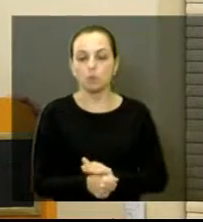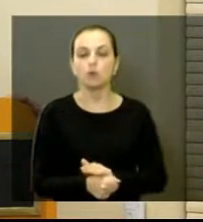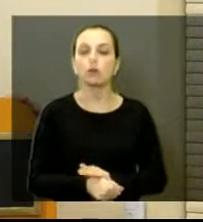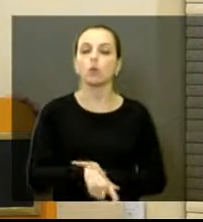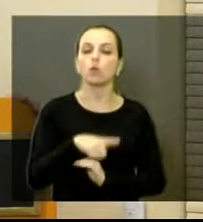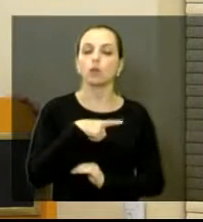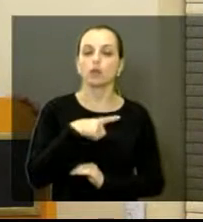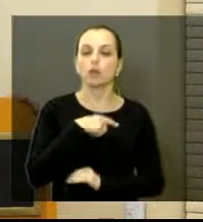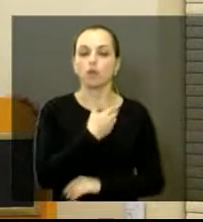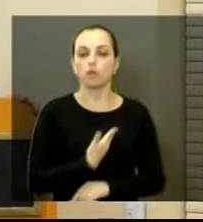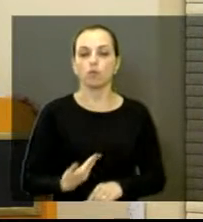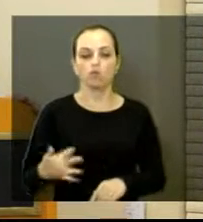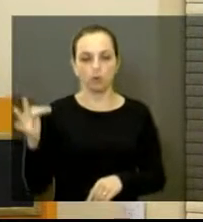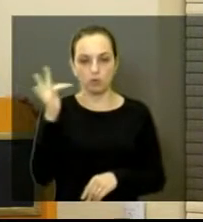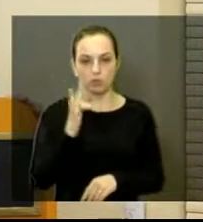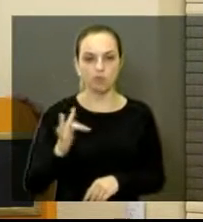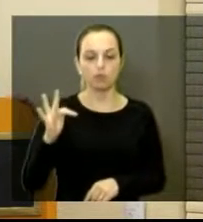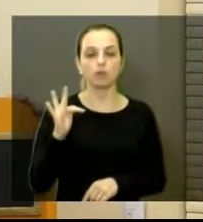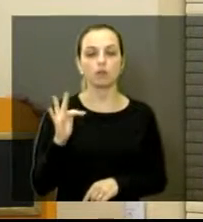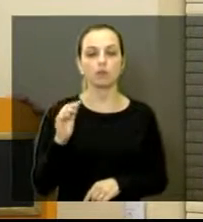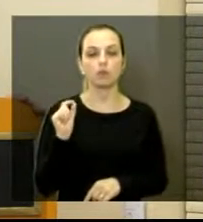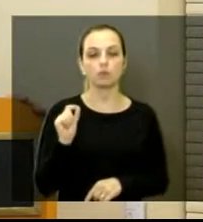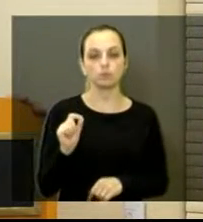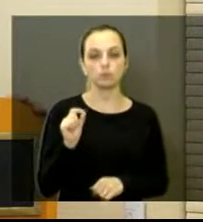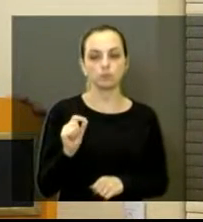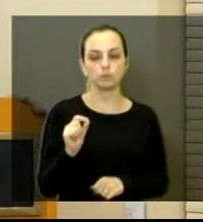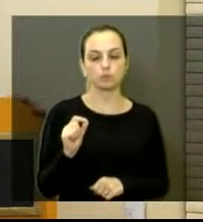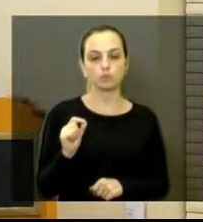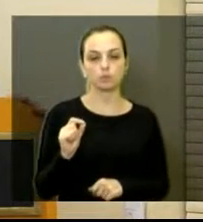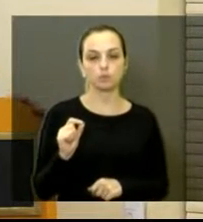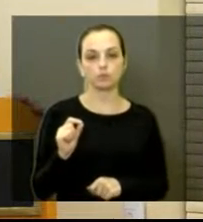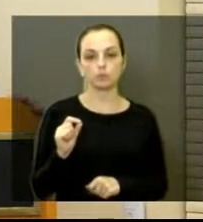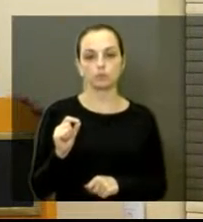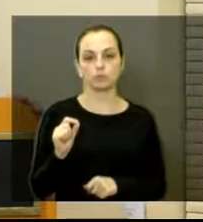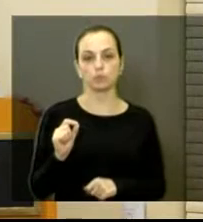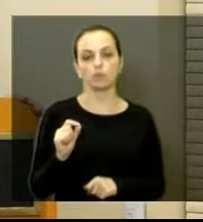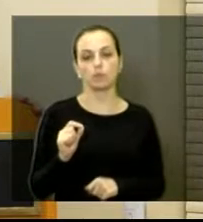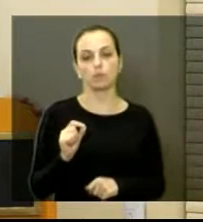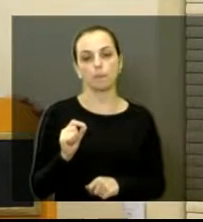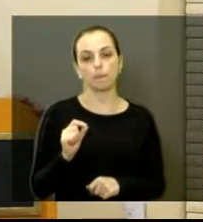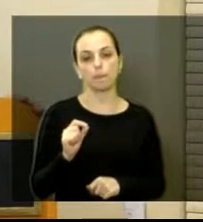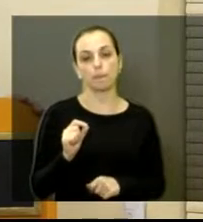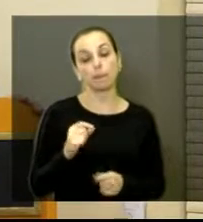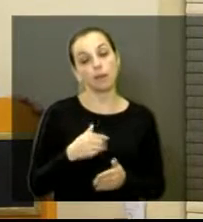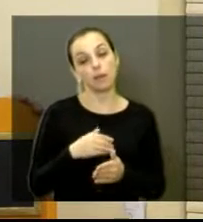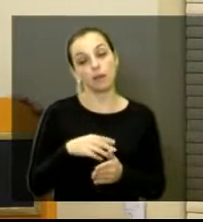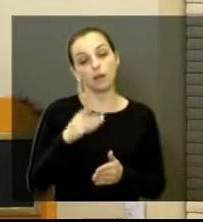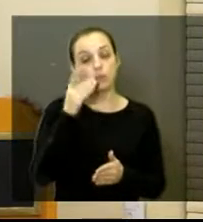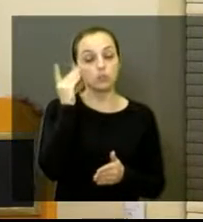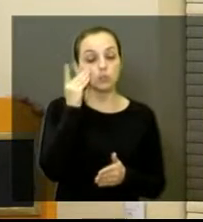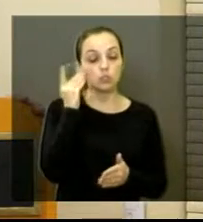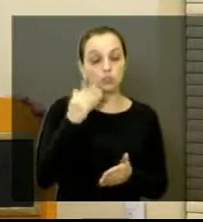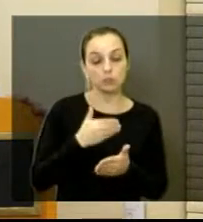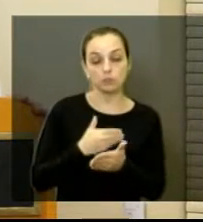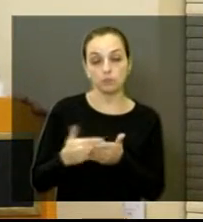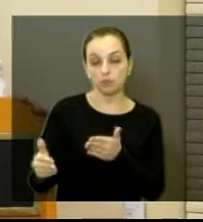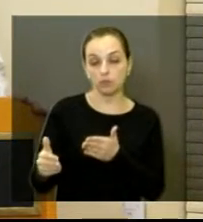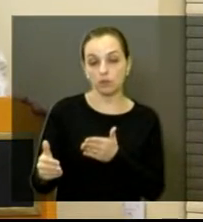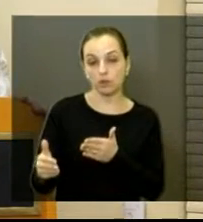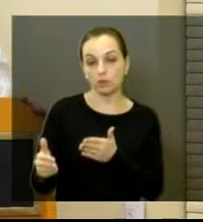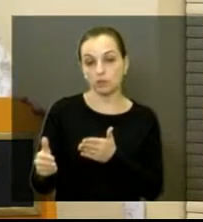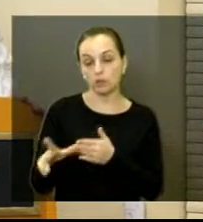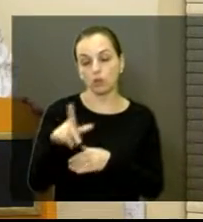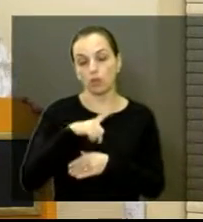governo federal, né? A presidente acabou se afastando, tem um governo interino